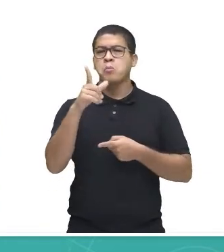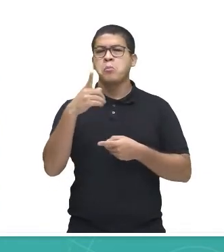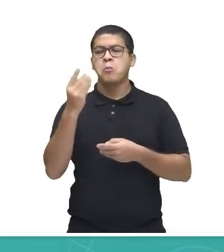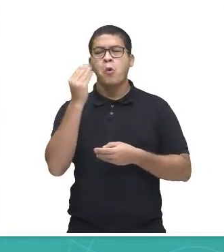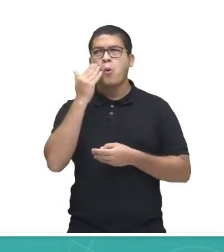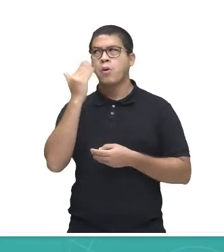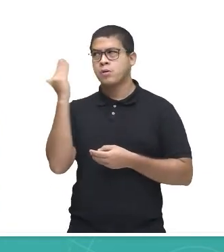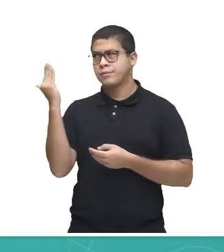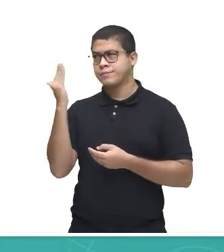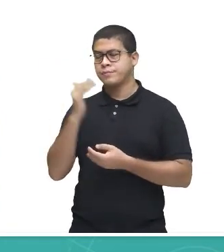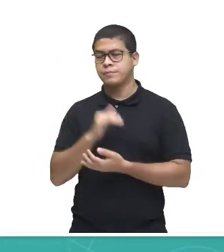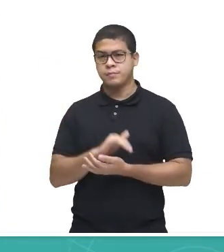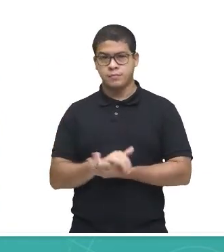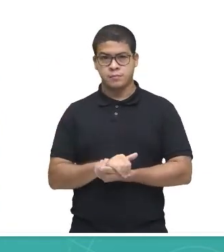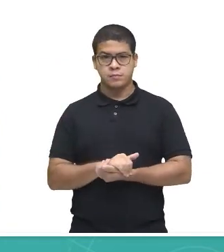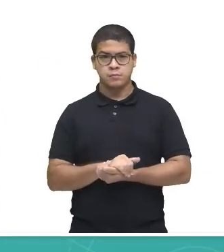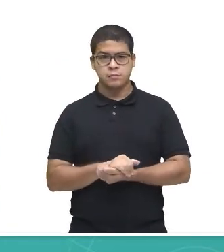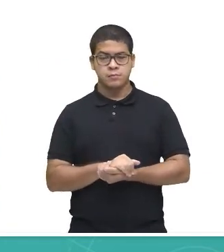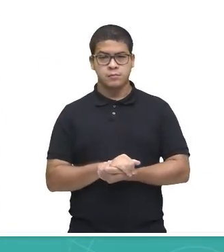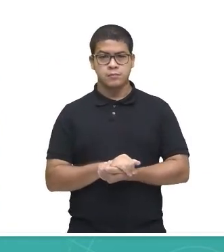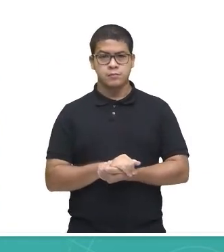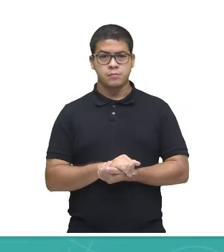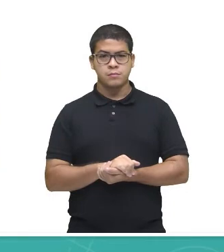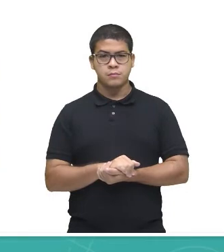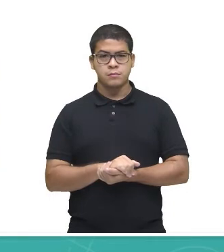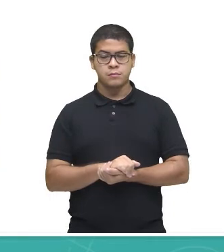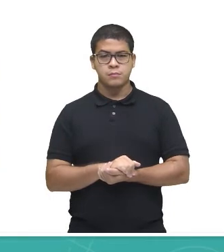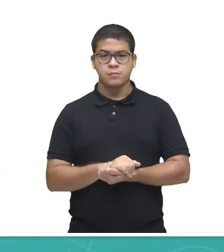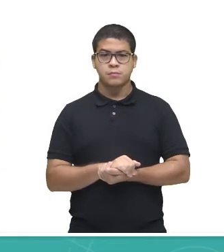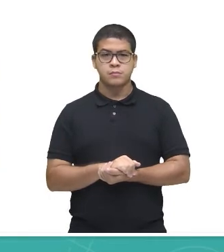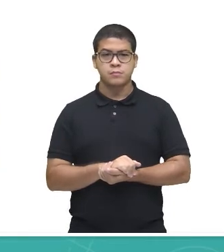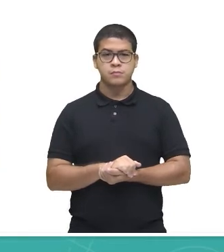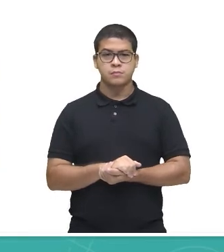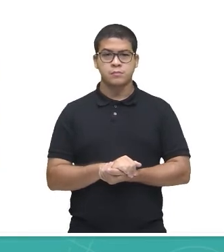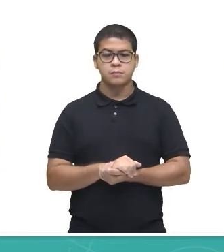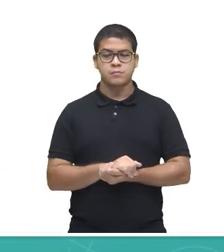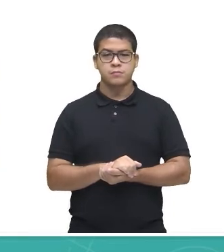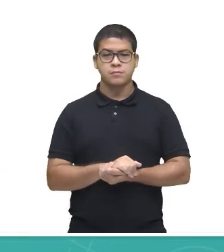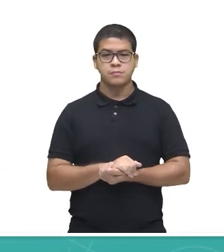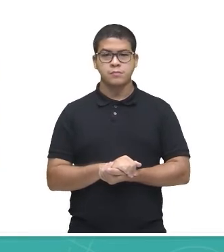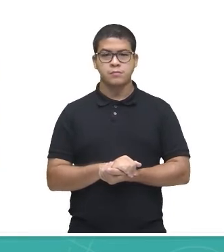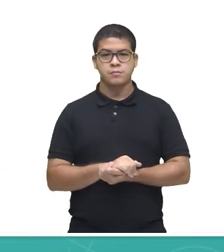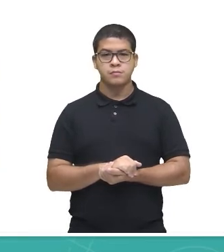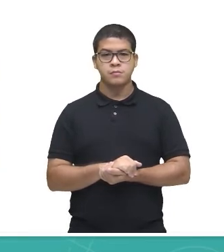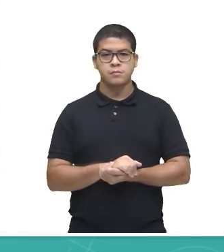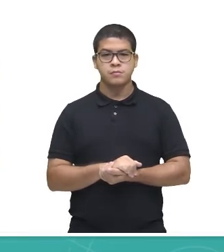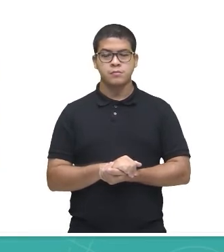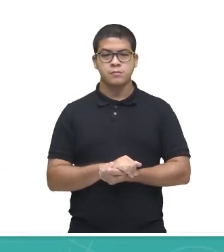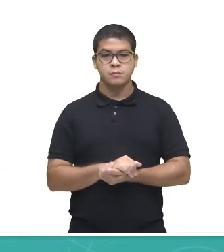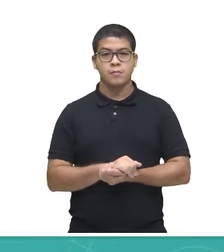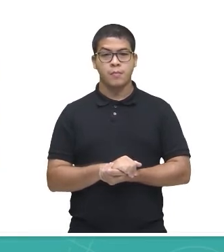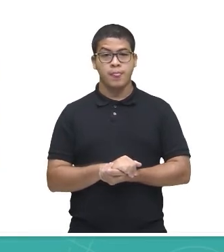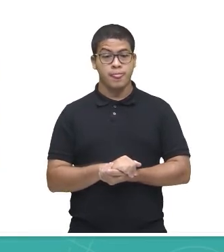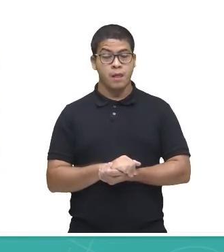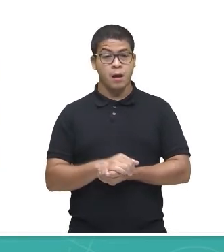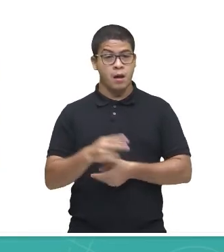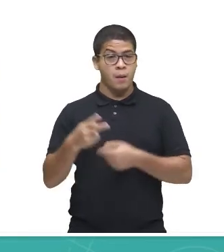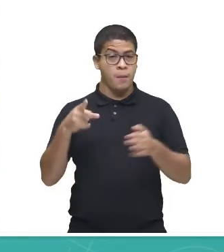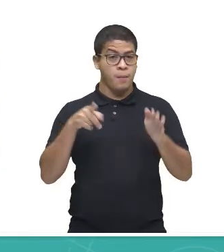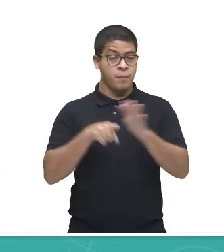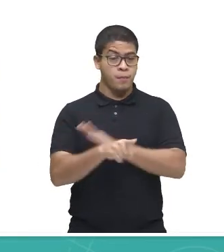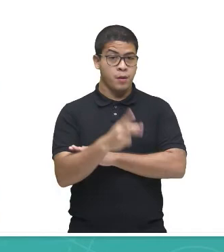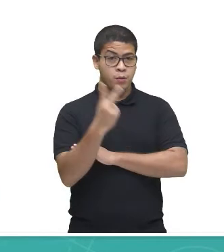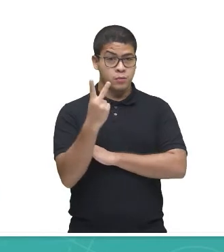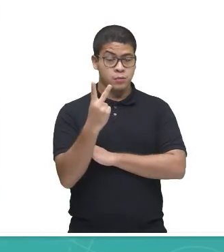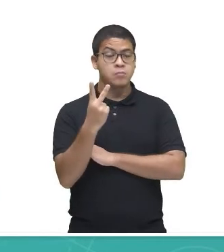Ok. Se um deles tem 38 graus, quanto mede o outro ângulo? Na nossa questão 2, tem